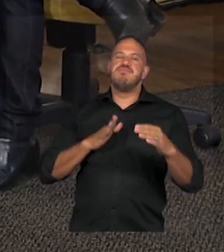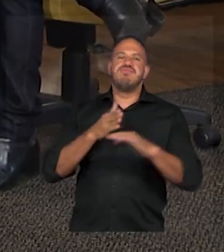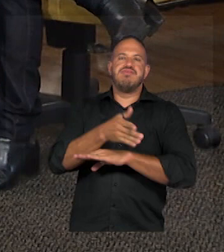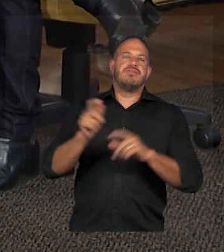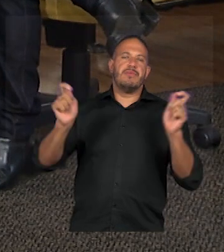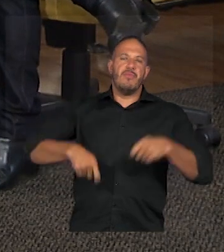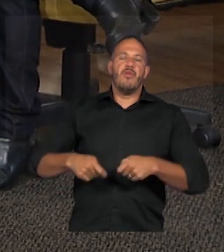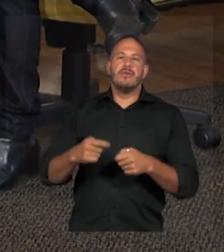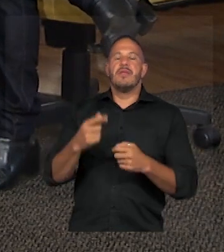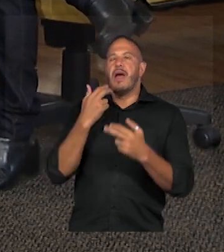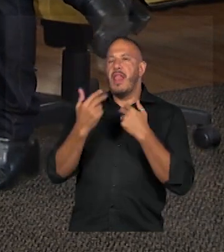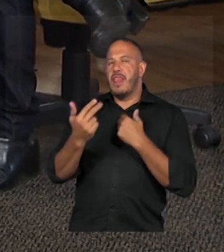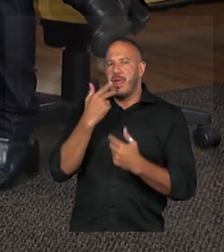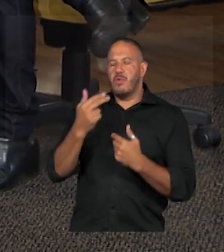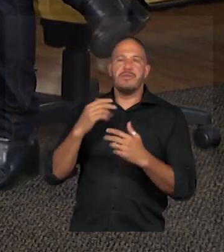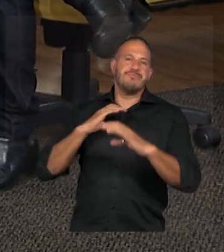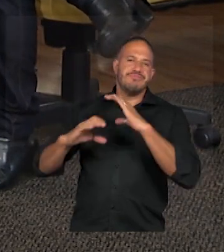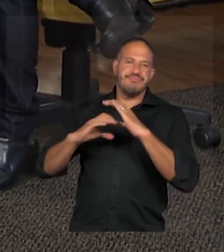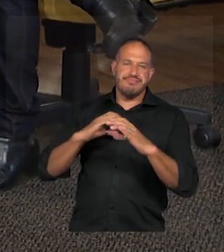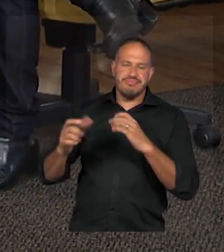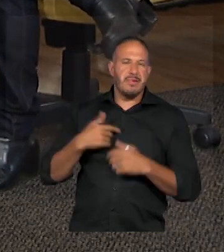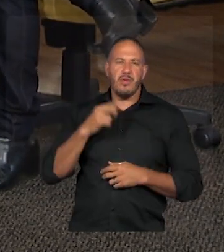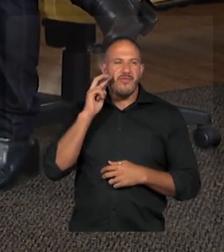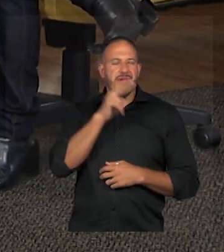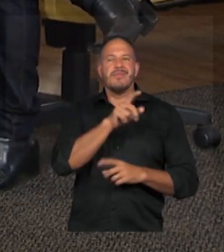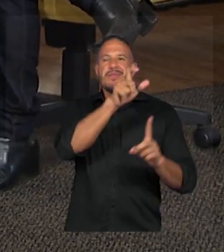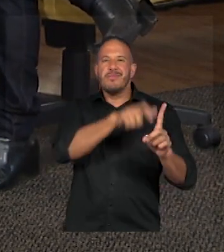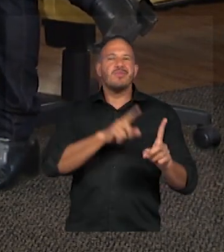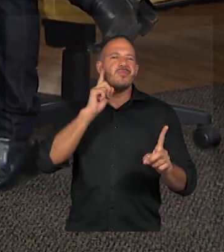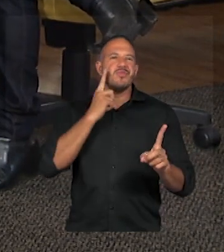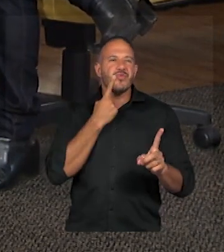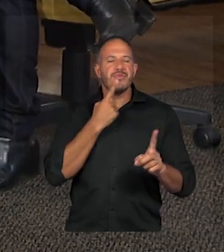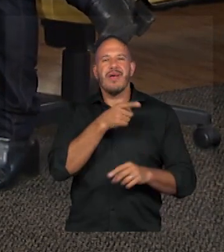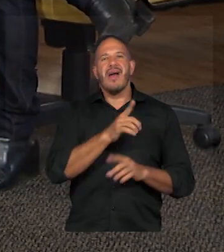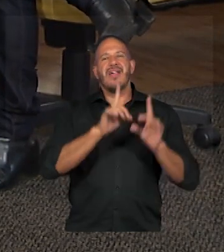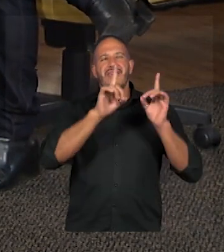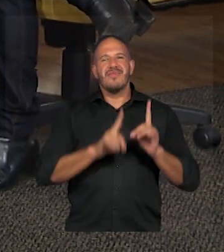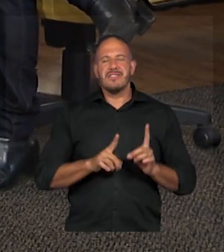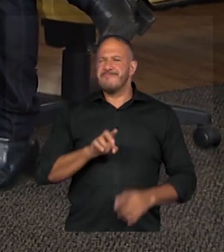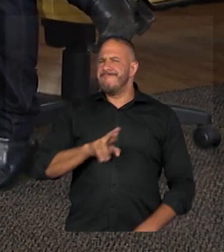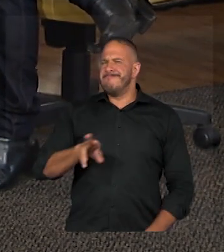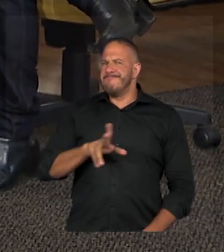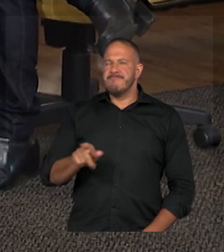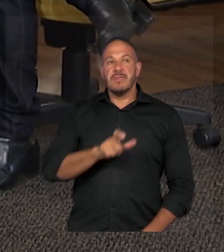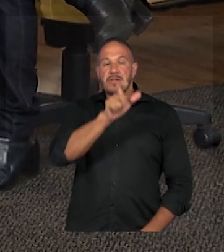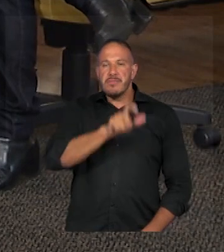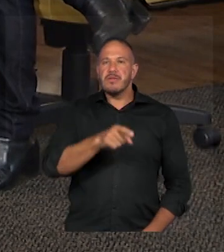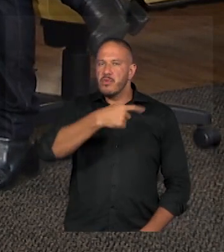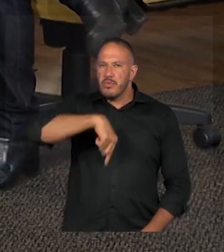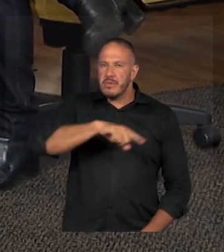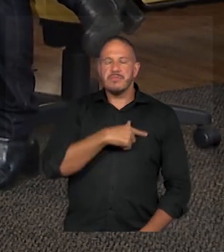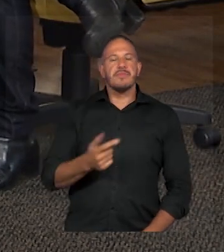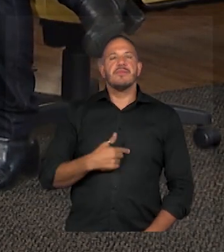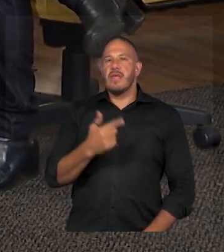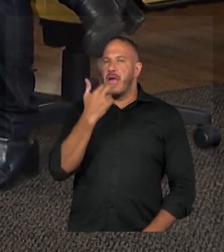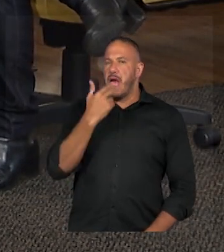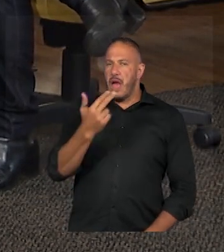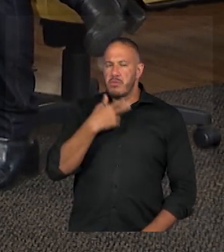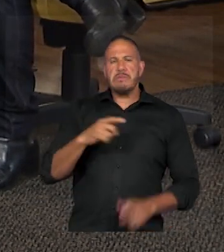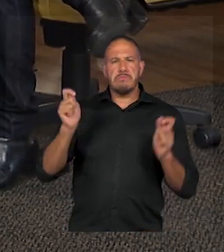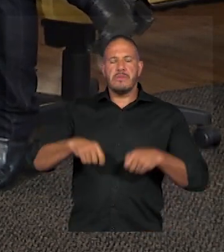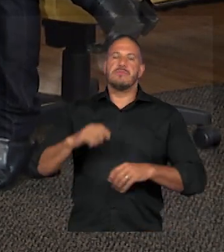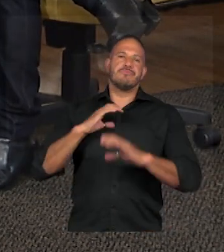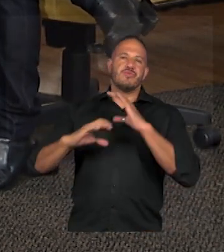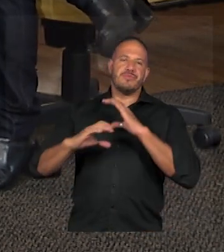entendemos mais a surdez como uma deficiência, mas como eles precisam que a barreira linguística seja quebrada.